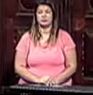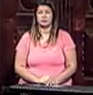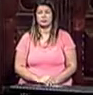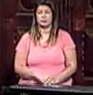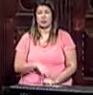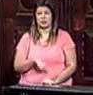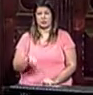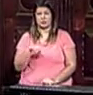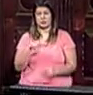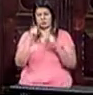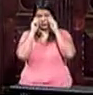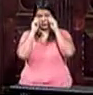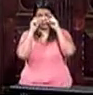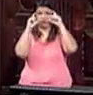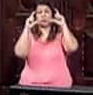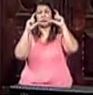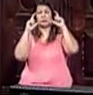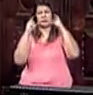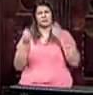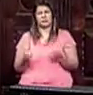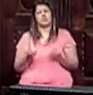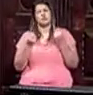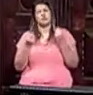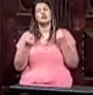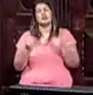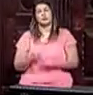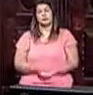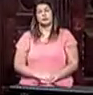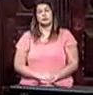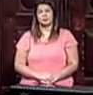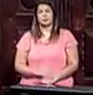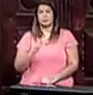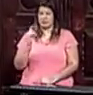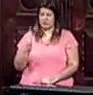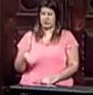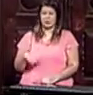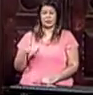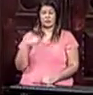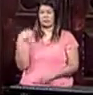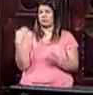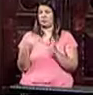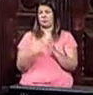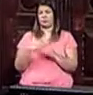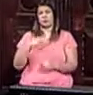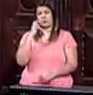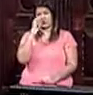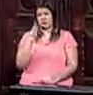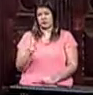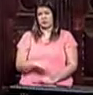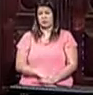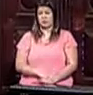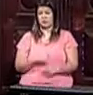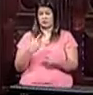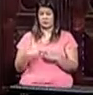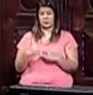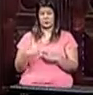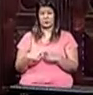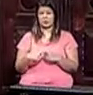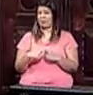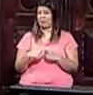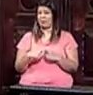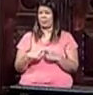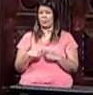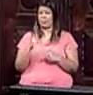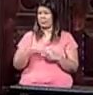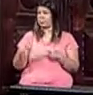olhos. Mas é o panorama que eu vejo. Porque o tamanho do buraco é